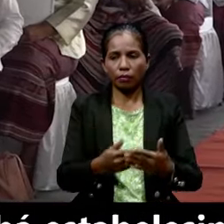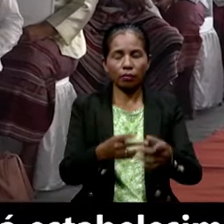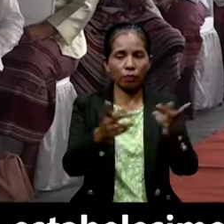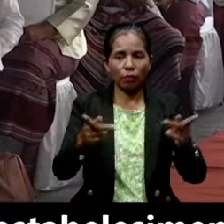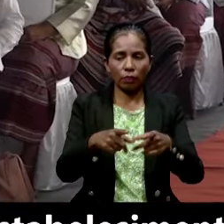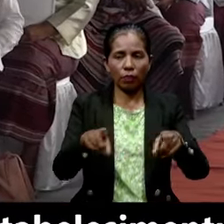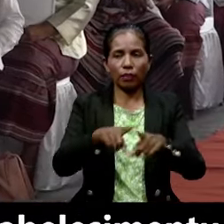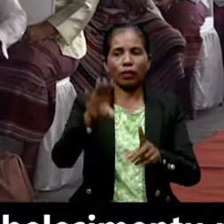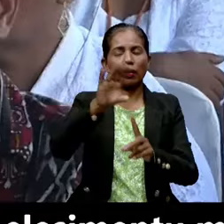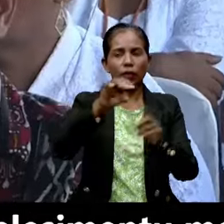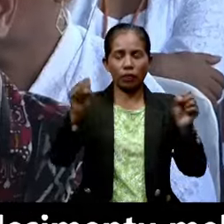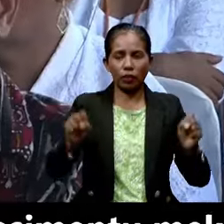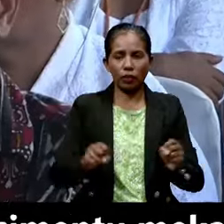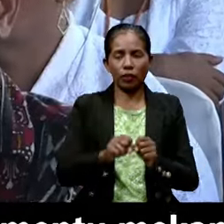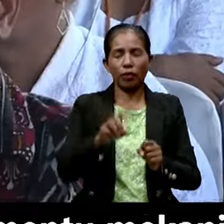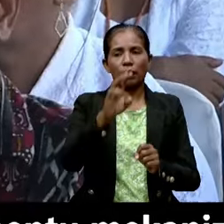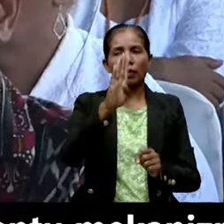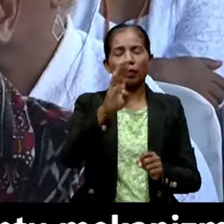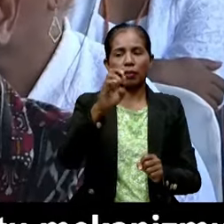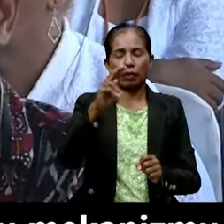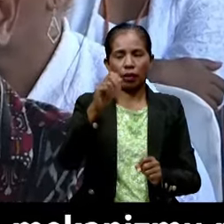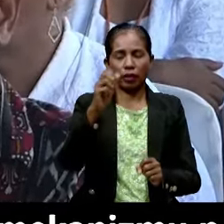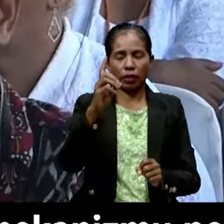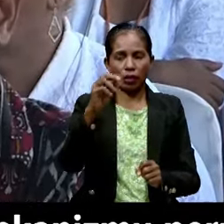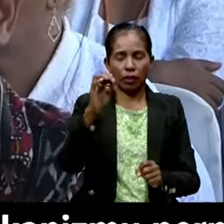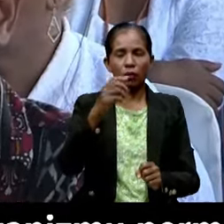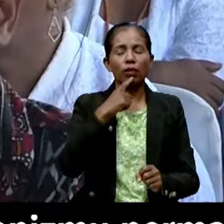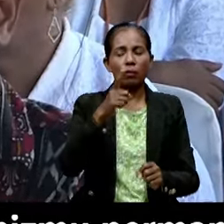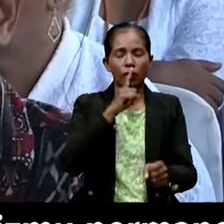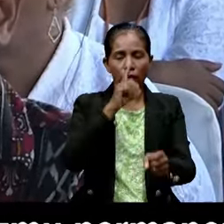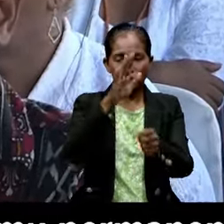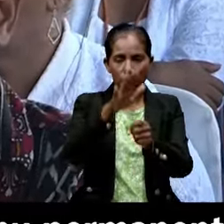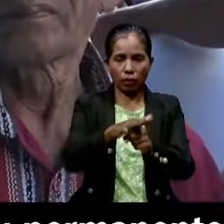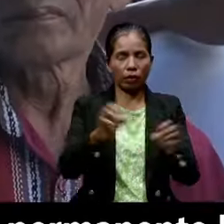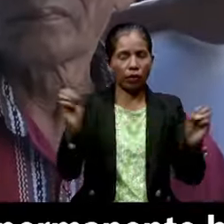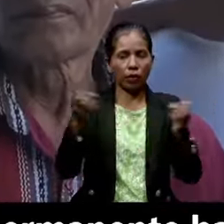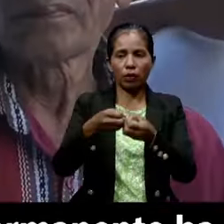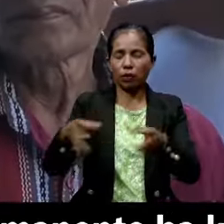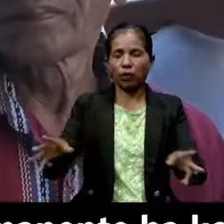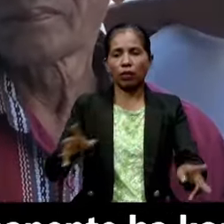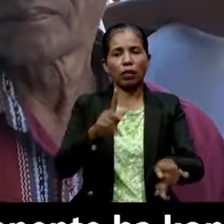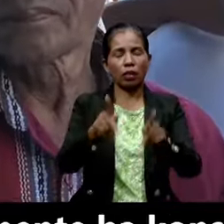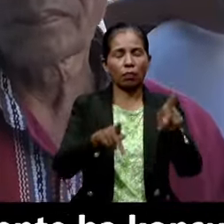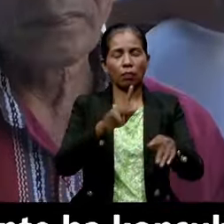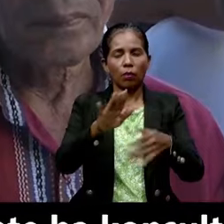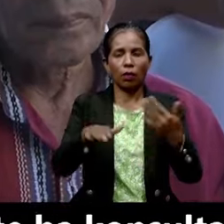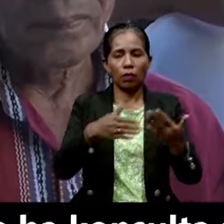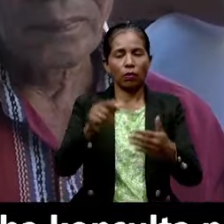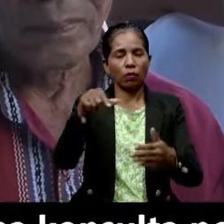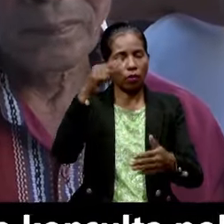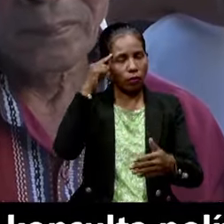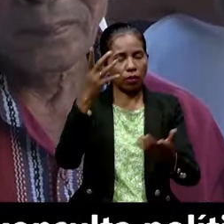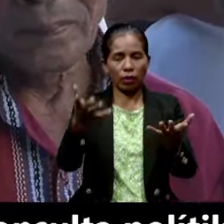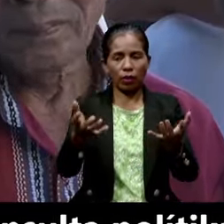se fisuku madohi Bernardino de Cristo Ferreira promete se le ignora povo no governo ni hakara.